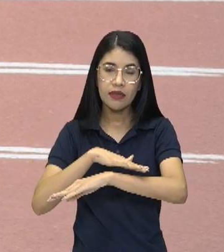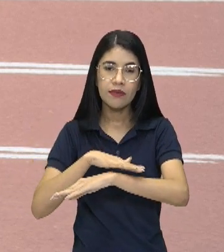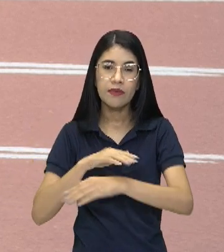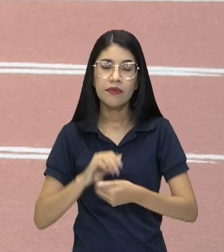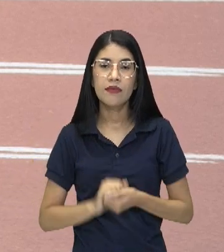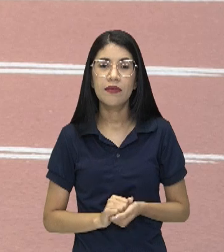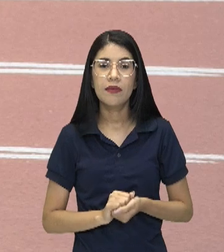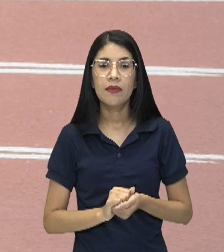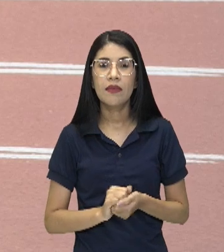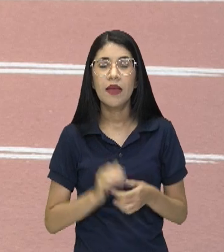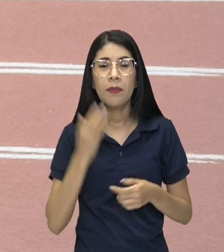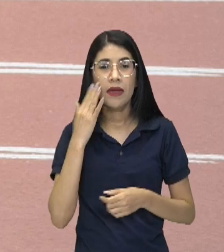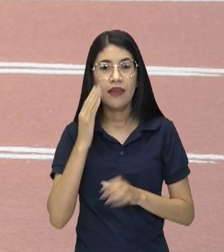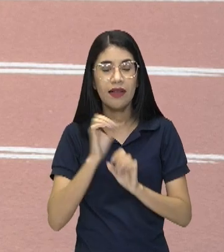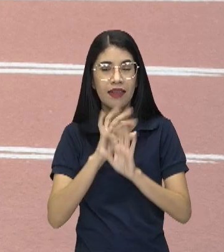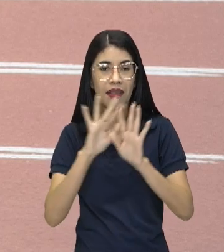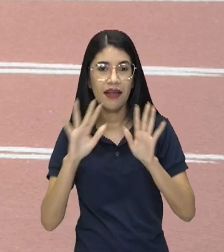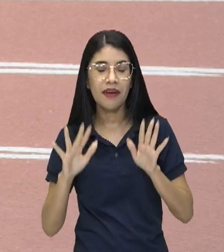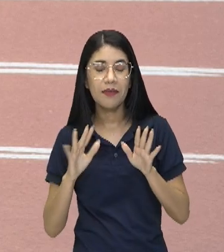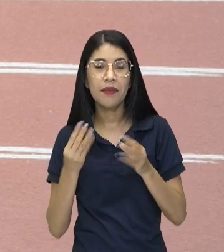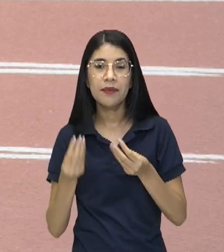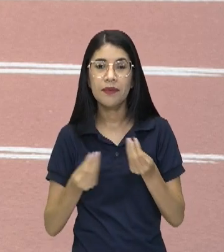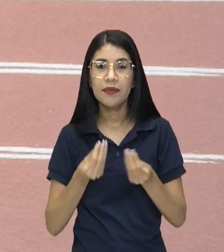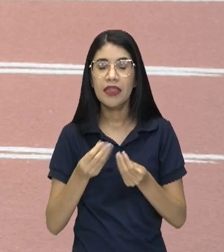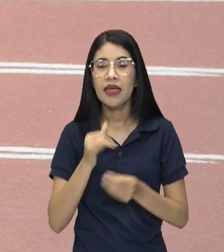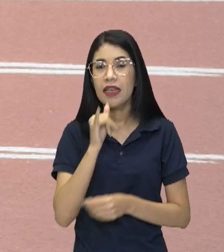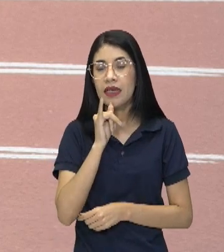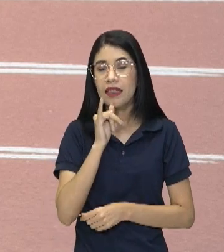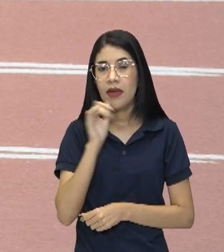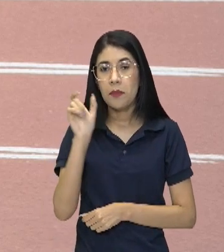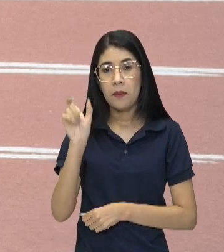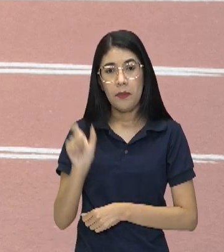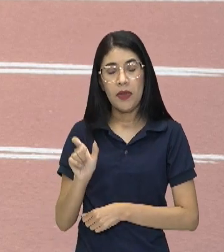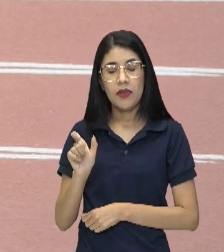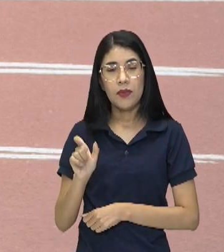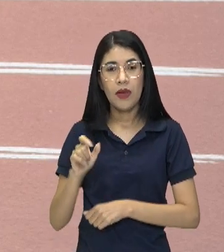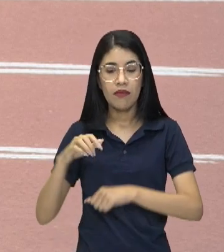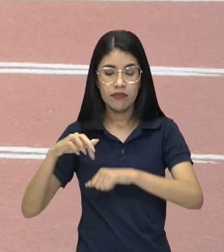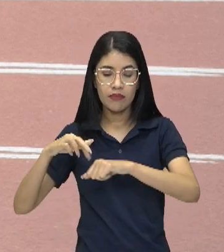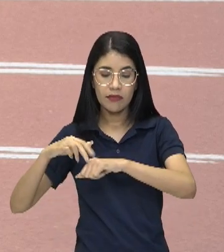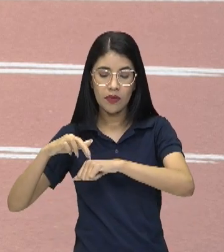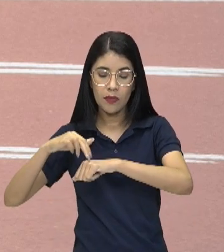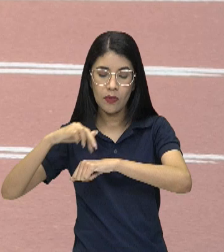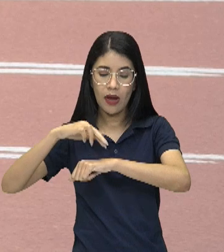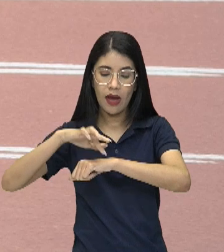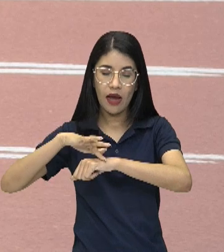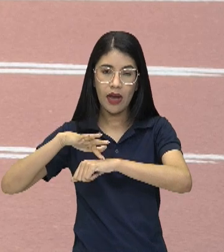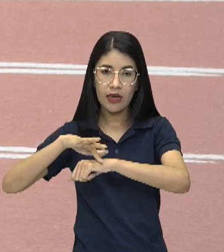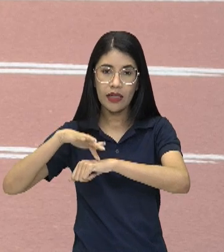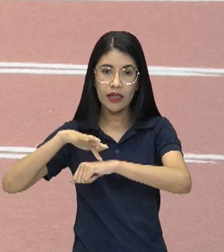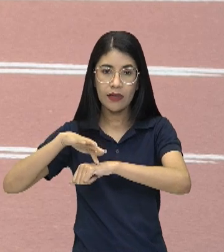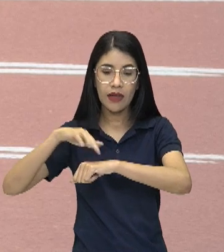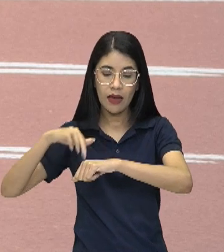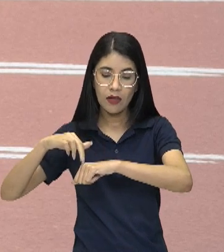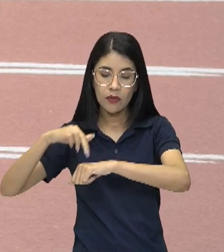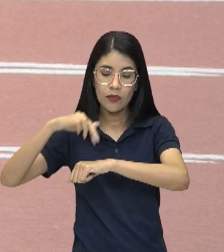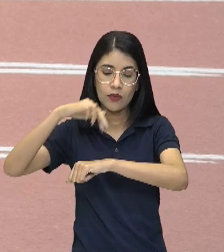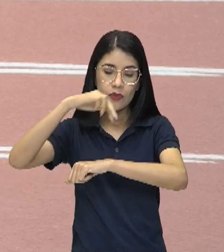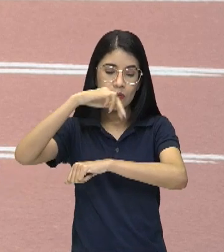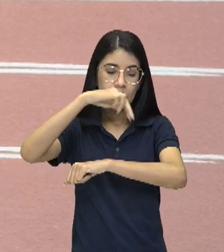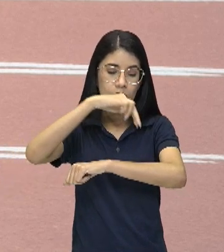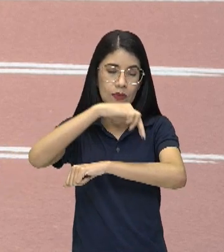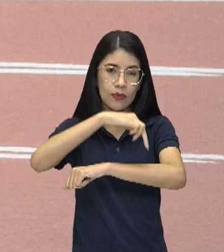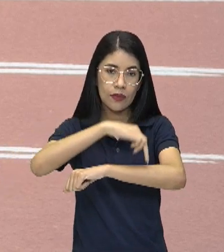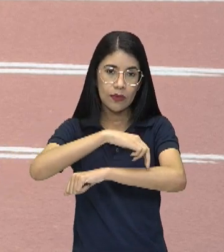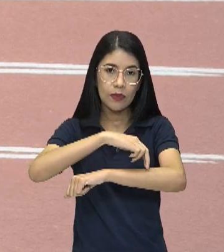essa dinâmica de forma mais clara, imagine que esse atleta tocou ali na tábua de contato e